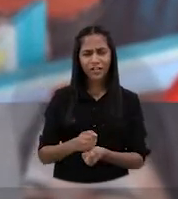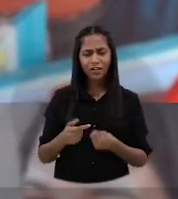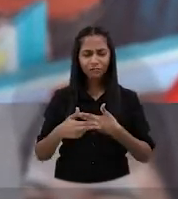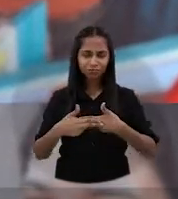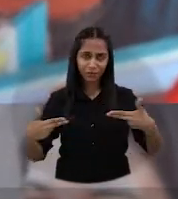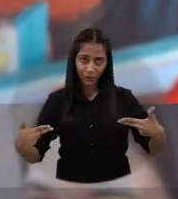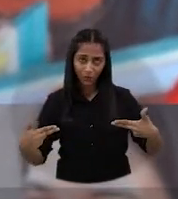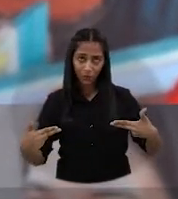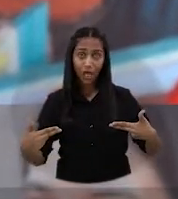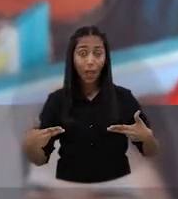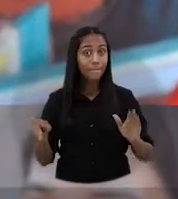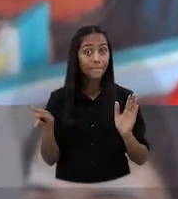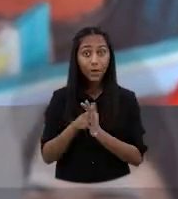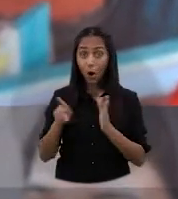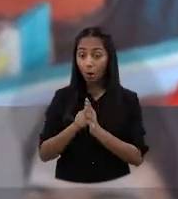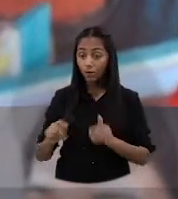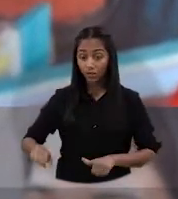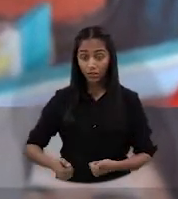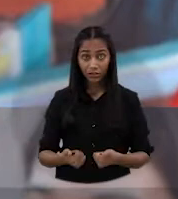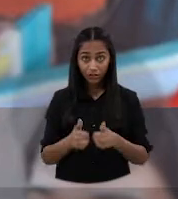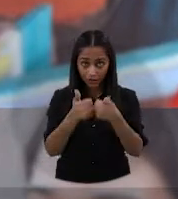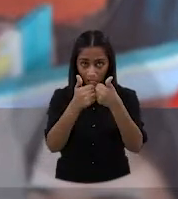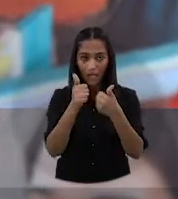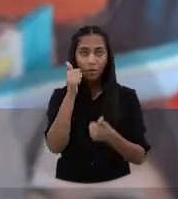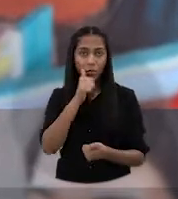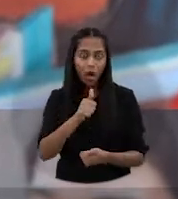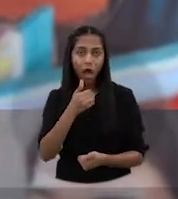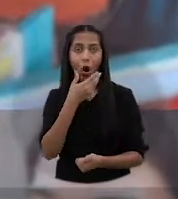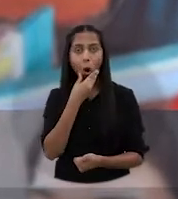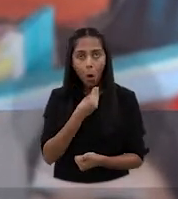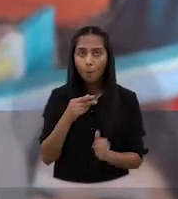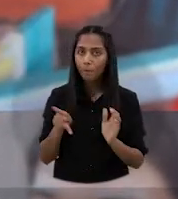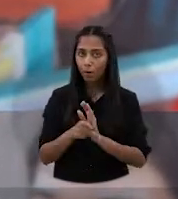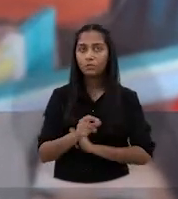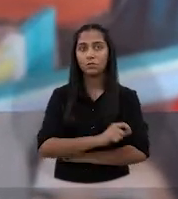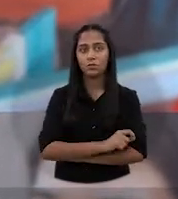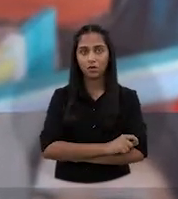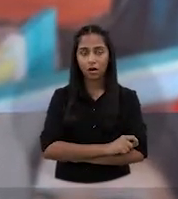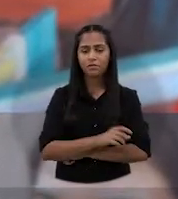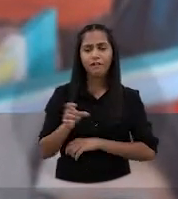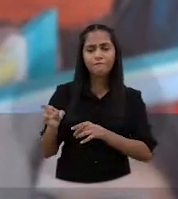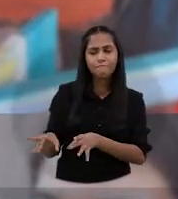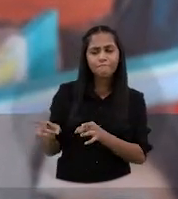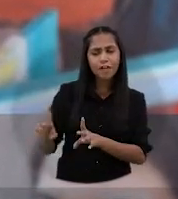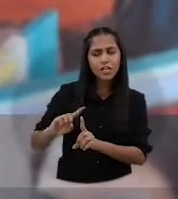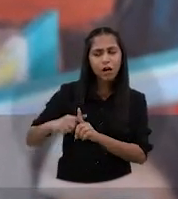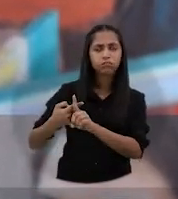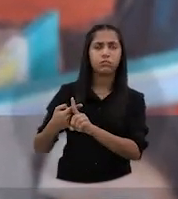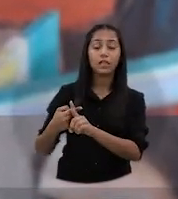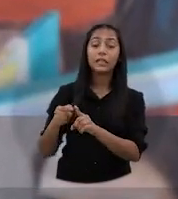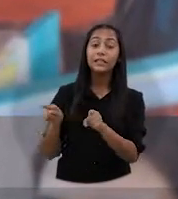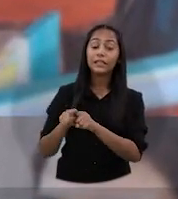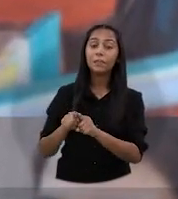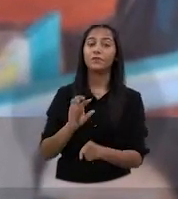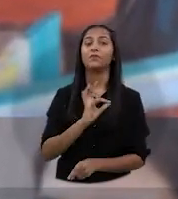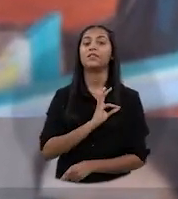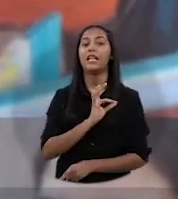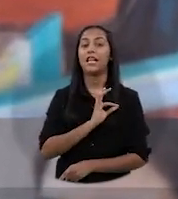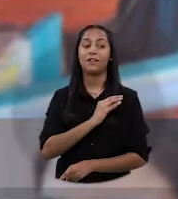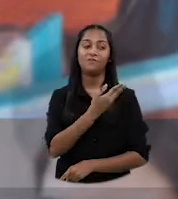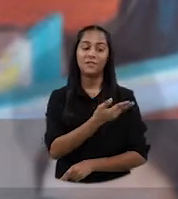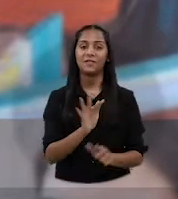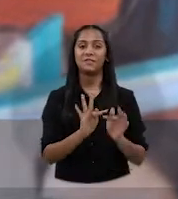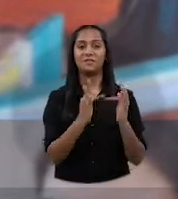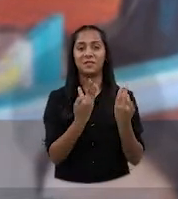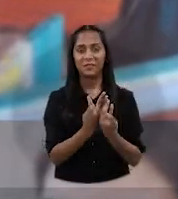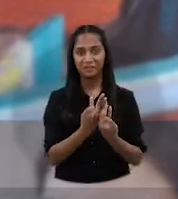dos produtos feito pelas artesãs e artesãos mossoroenses, para aumentar as vendas e, consequentemente, a